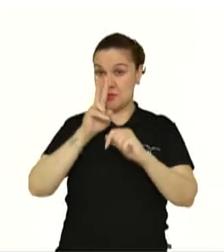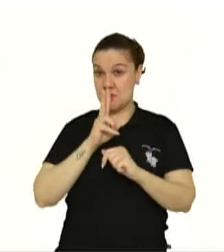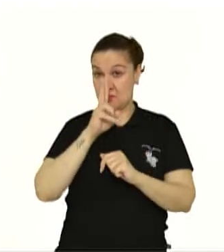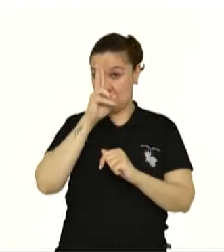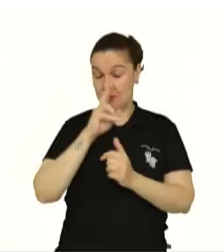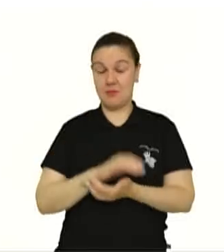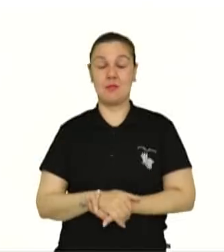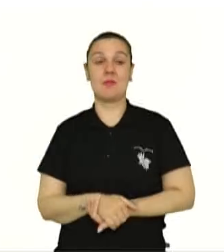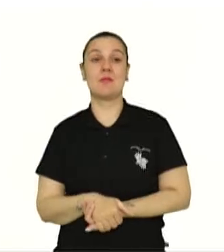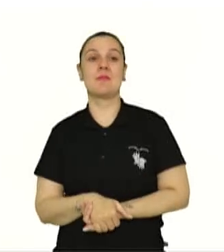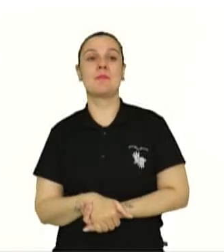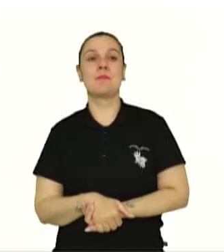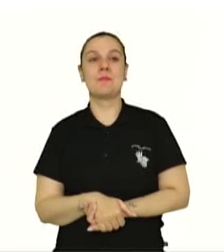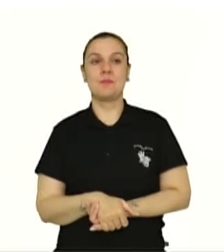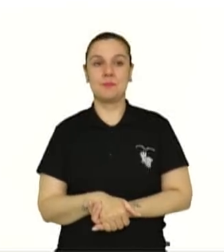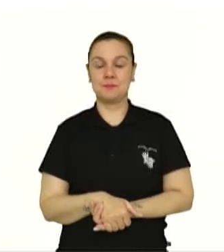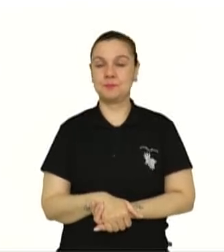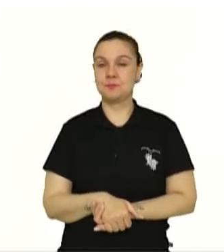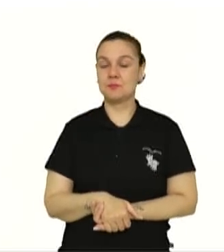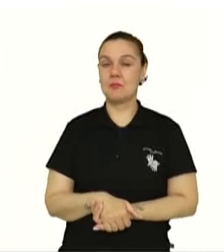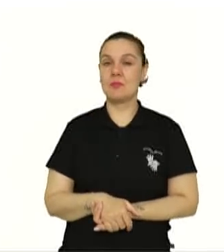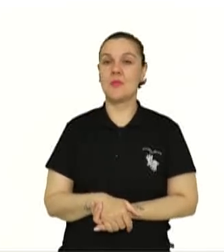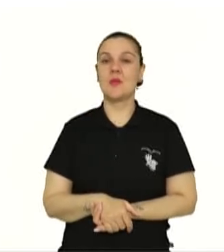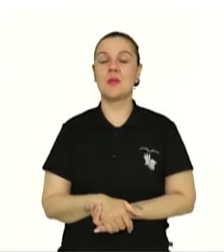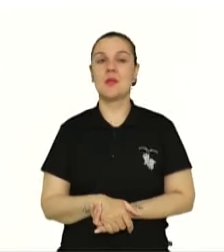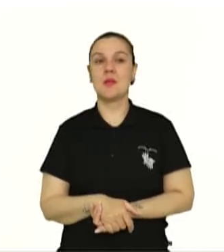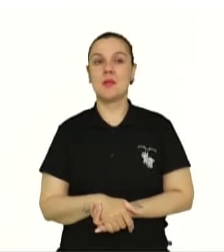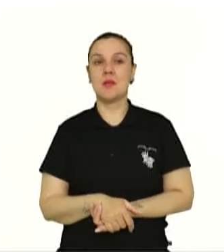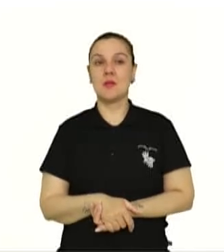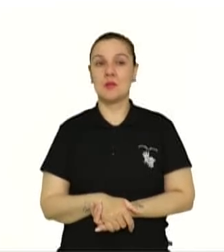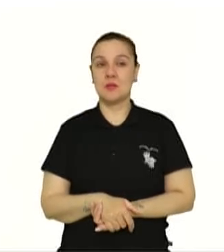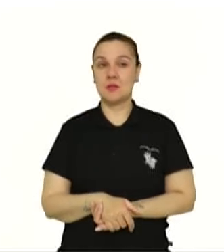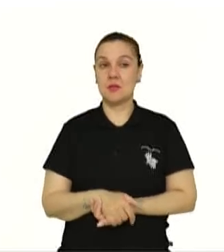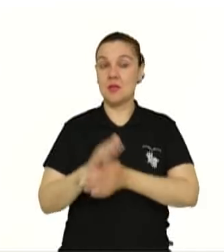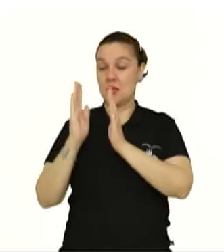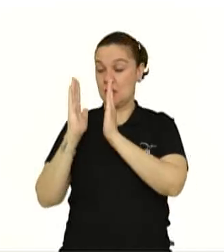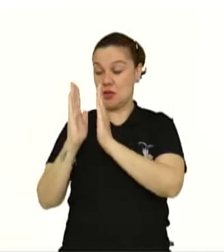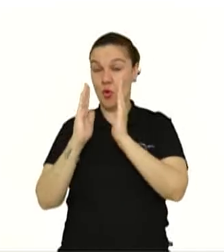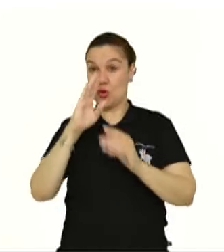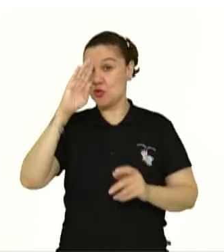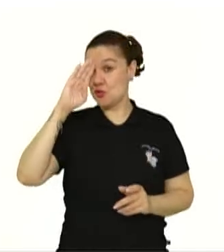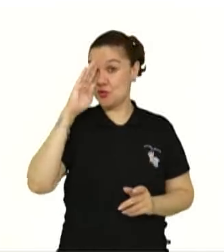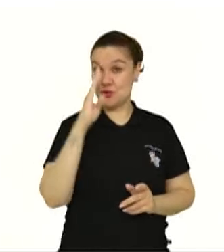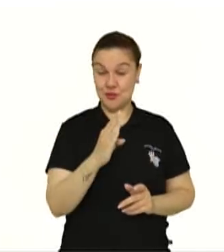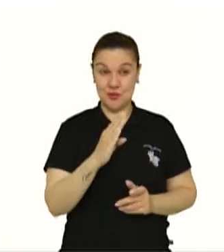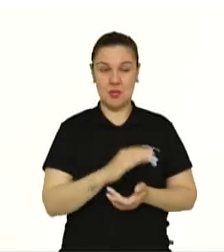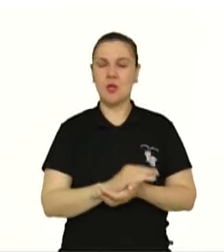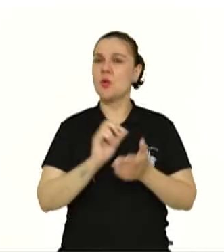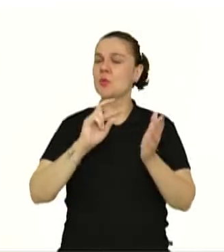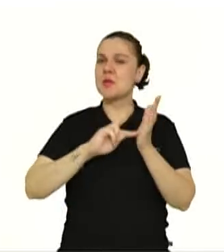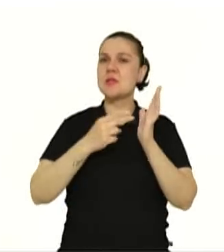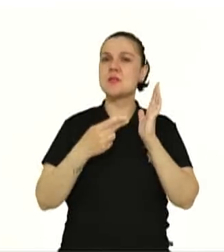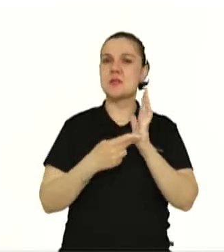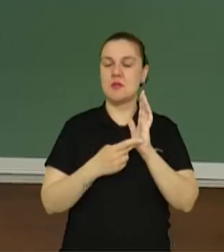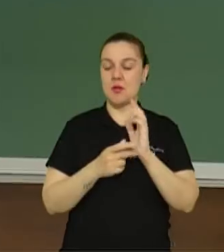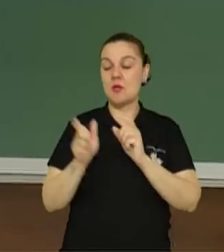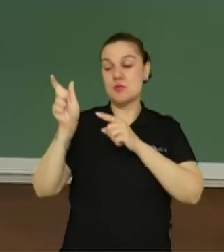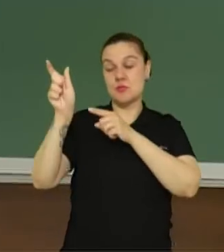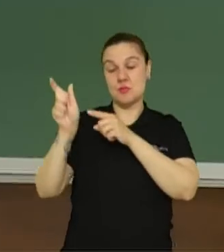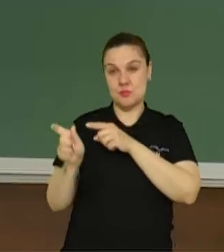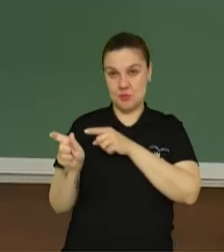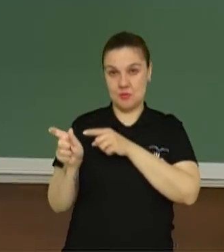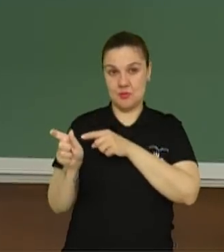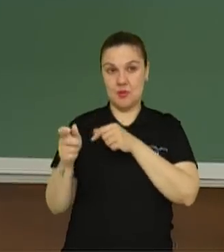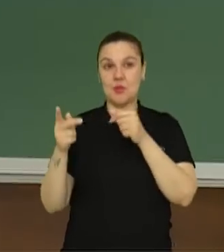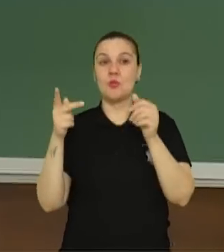aqui que está destacada em negrito, na ordem direta. O que é a ordem direta?